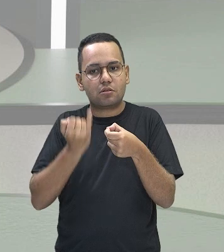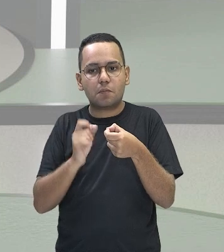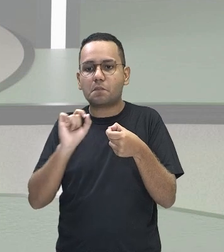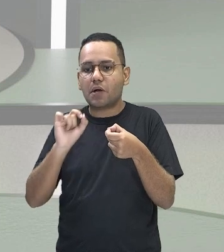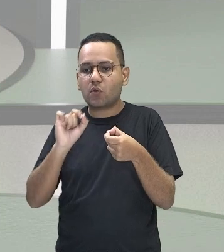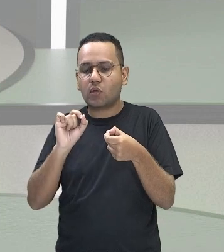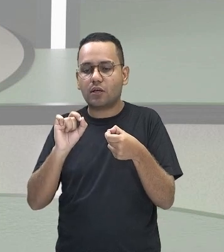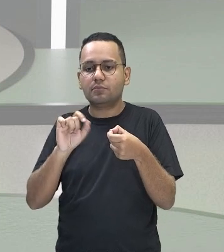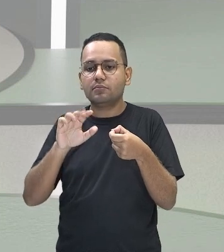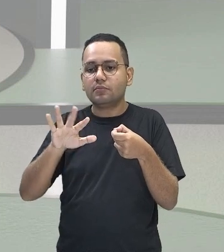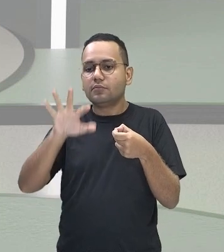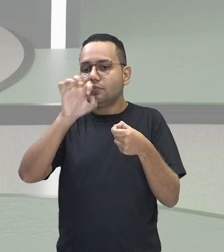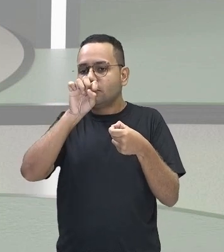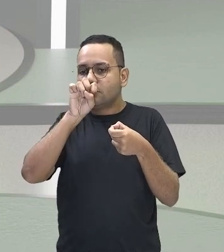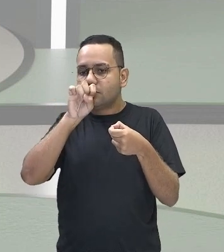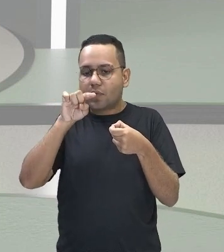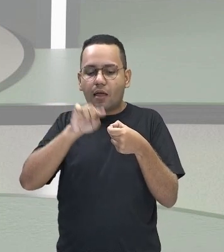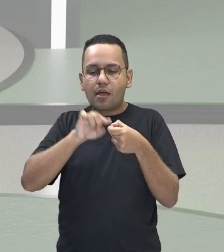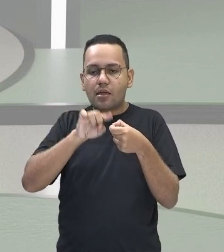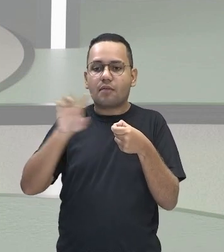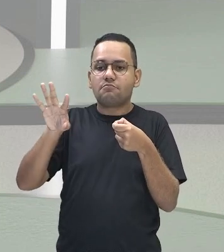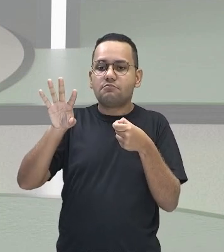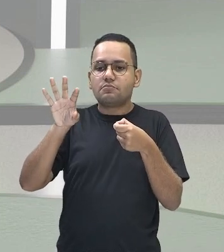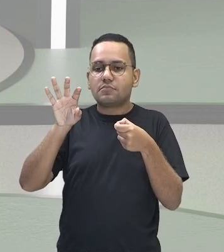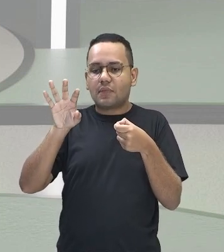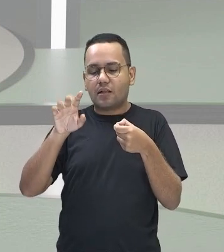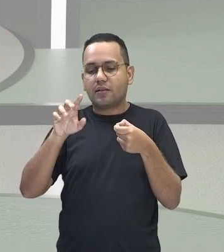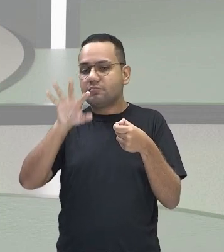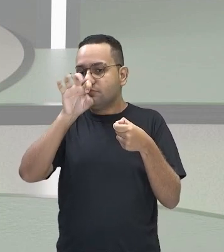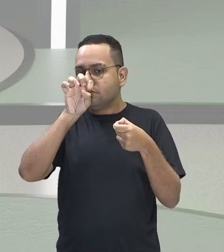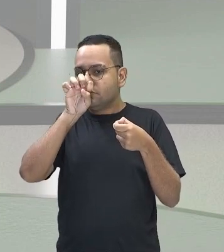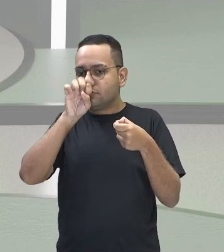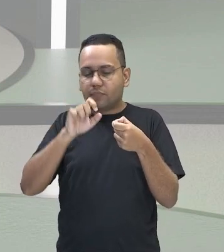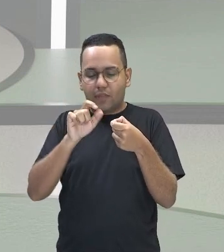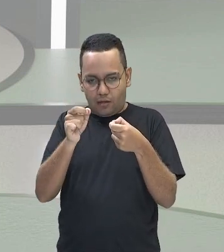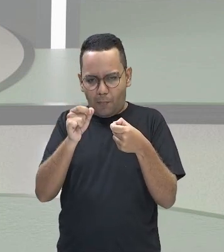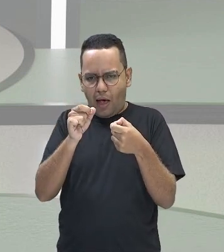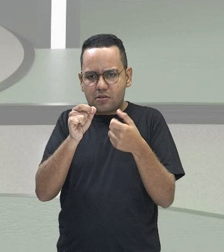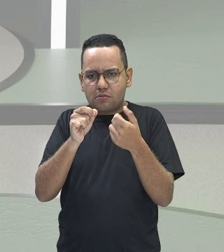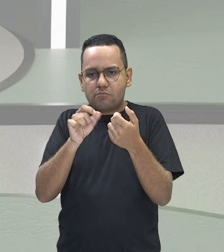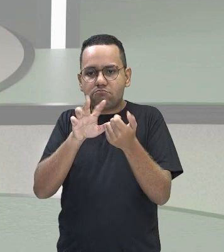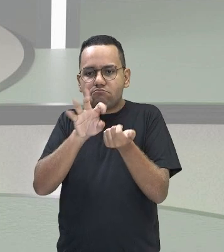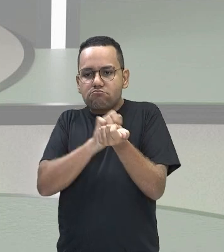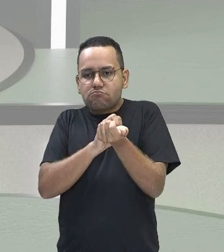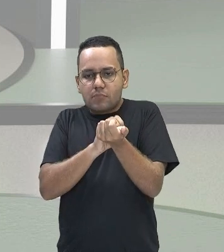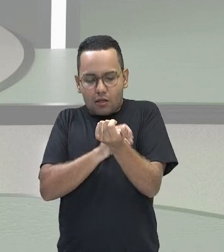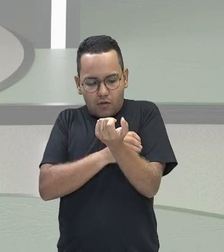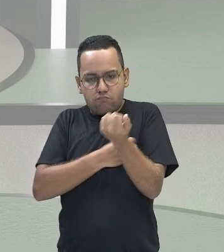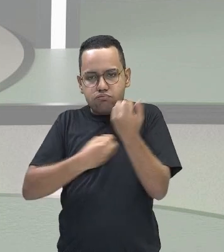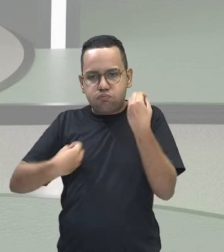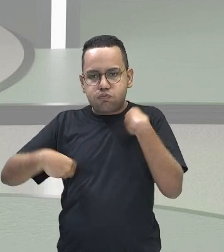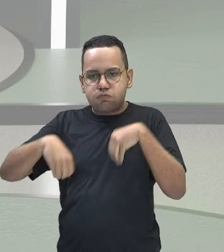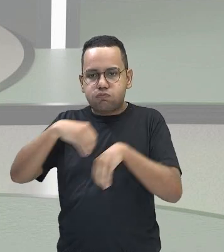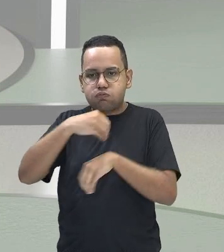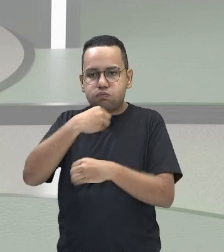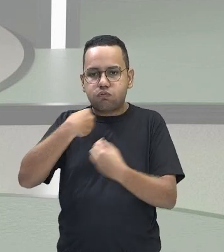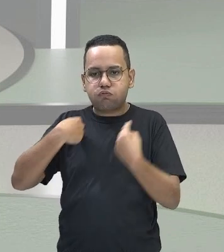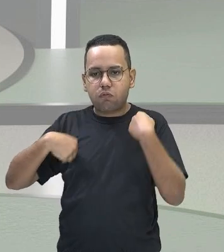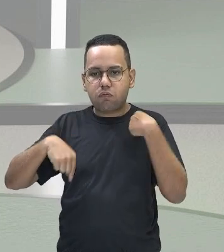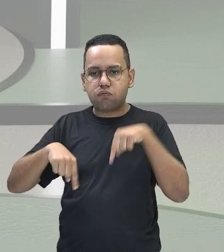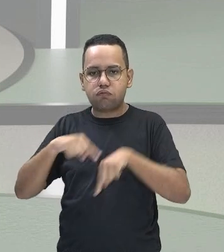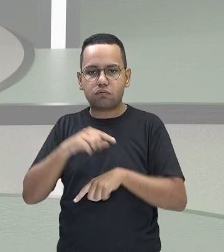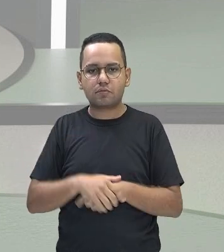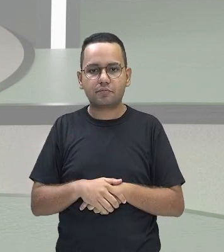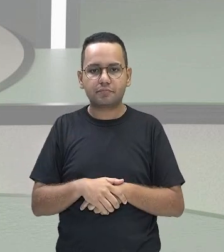transporte de oxigênio no nosso corpo. Também são elementos figurados. E existem também aquelas células que têm a função de defesa no